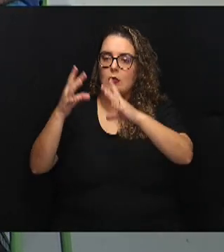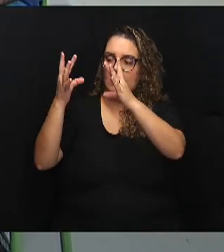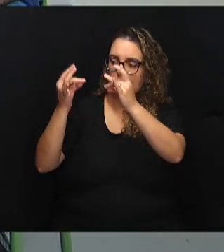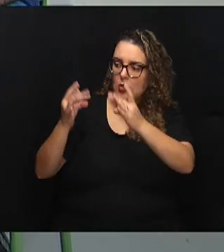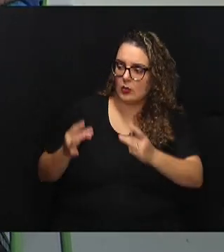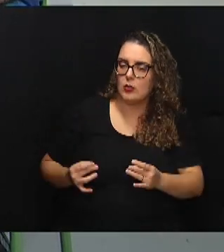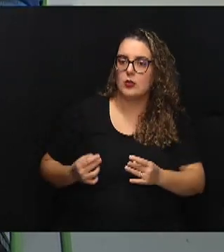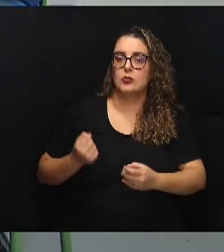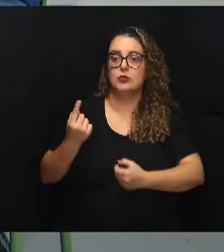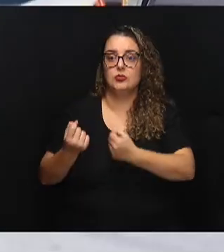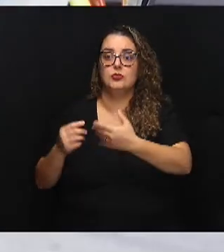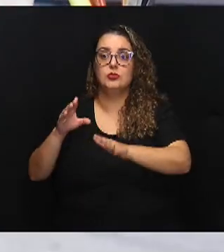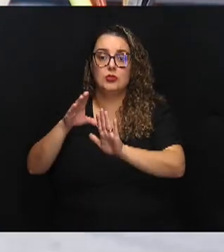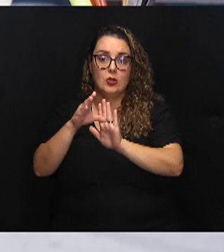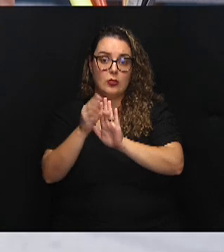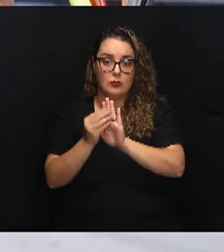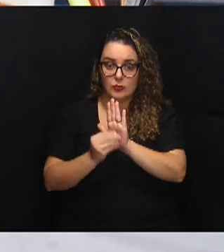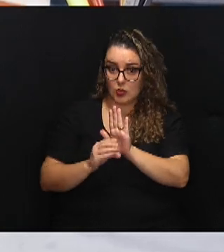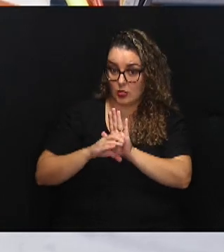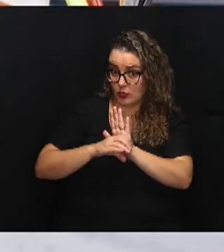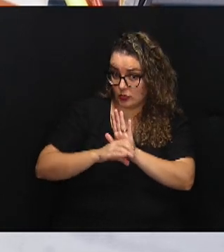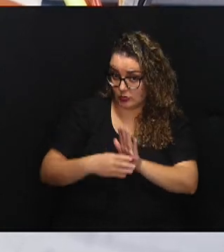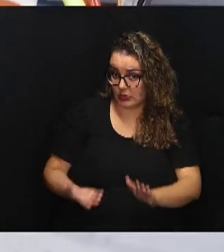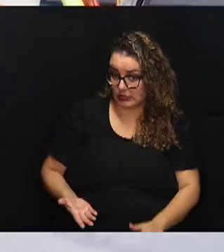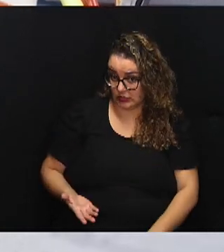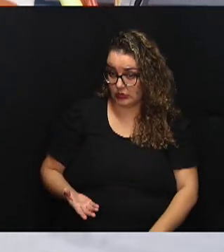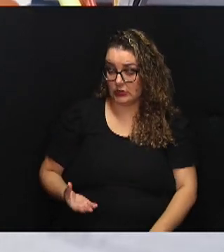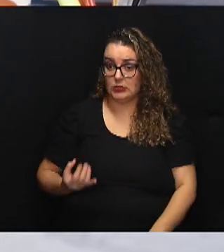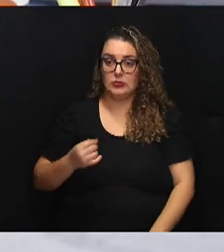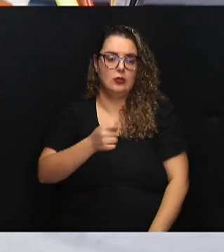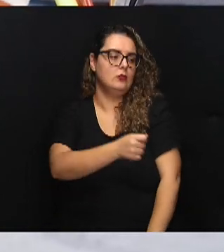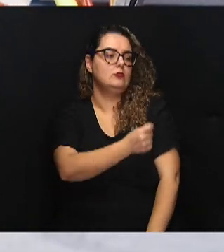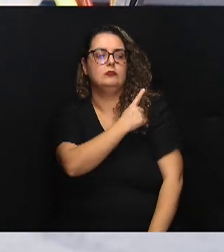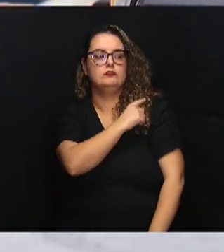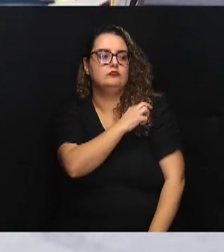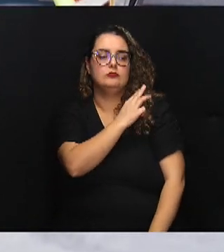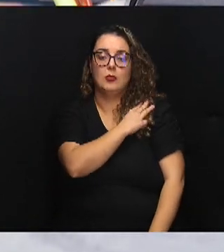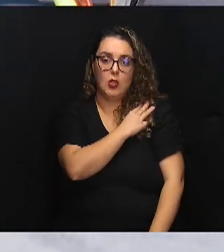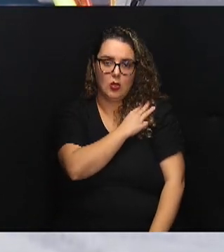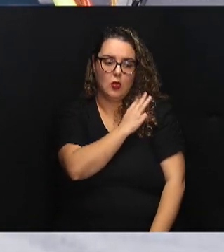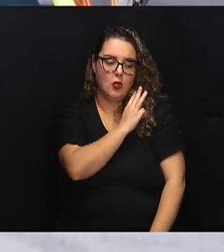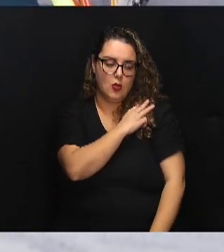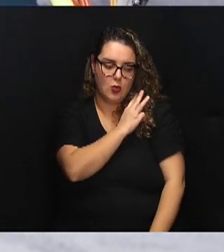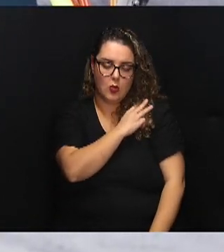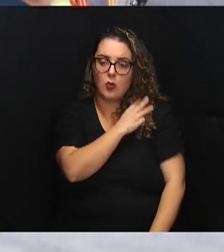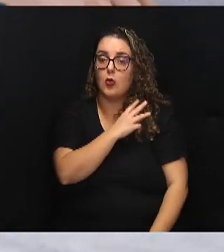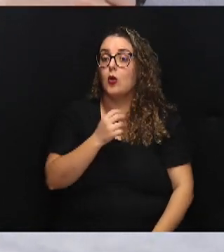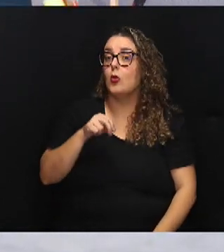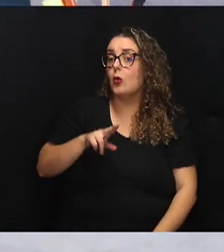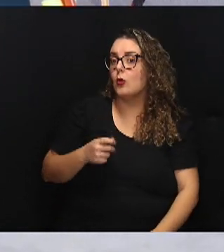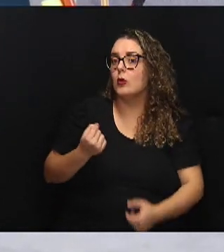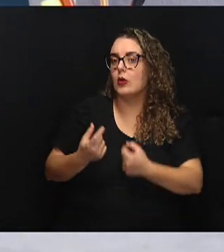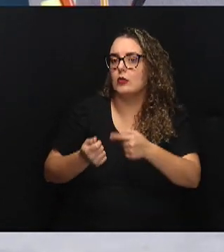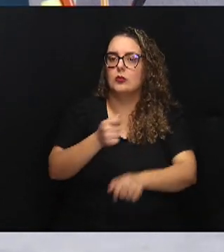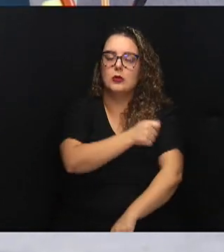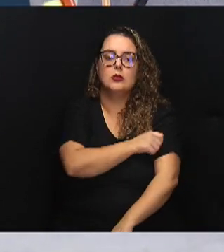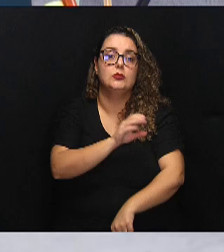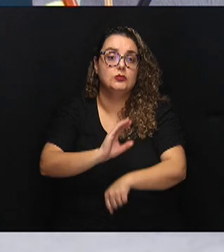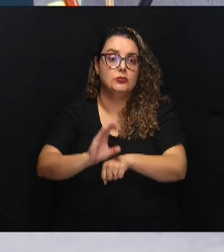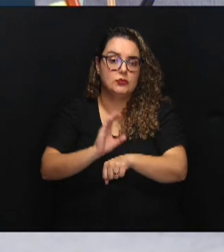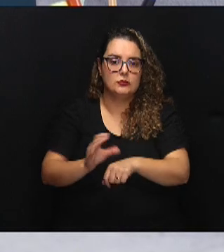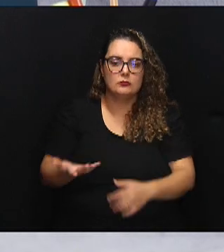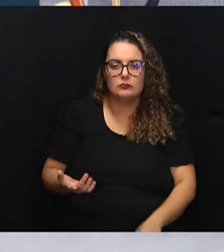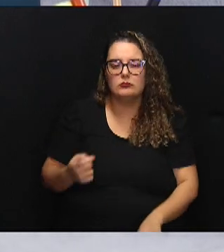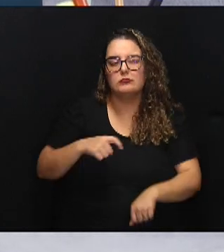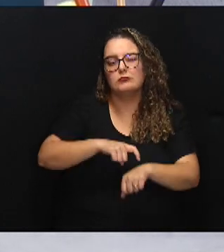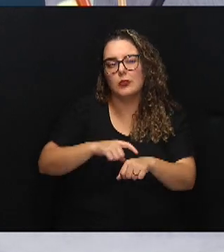também de alguns conteúdos. Então, se a gente pega um aluno de ensino médio, que está ali na terceira série do ensino médio, ou algum aluno que está num cursinho, esse momento de julho costuma ser o